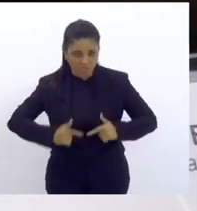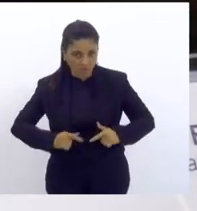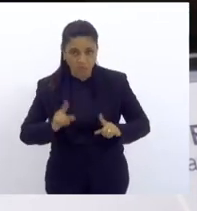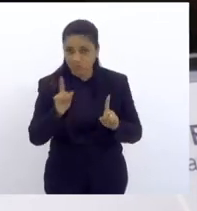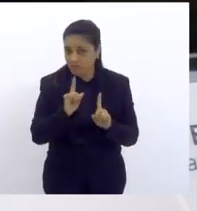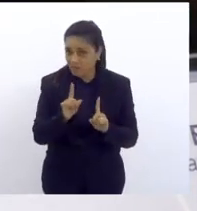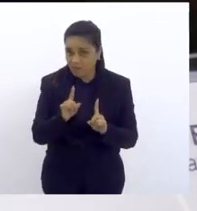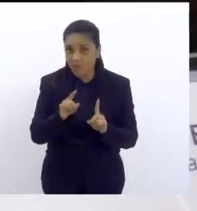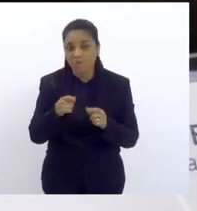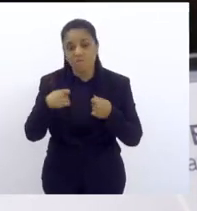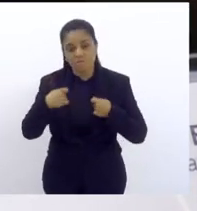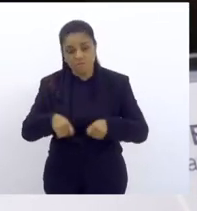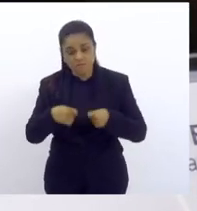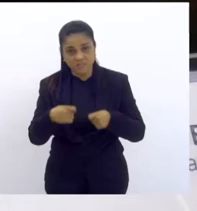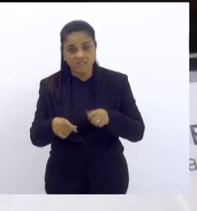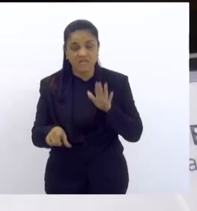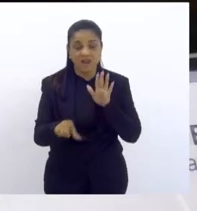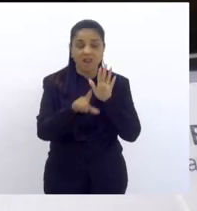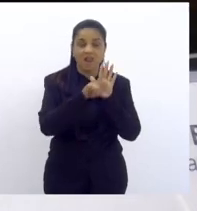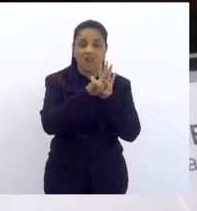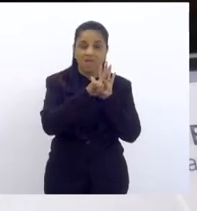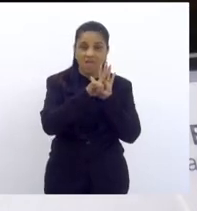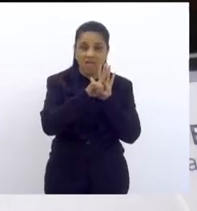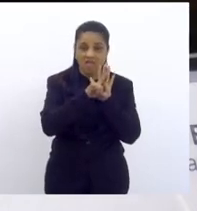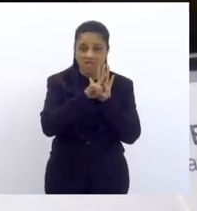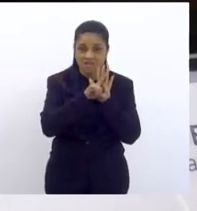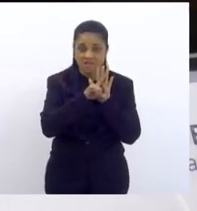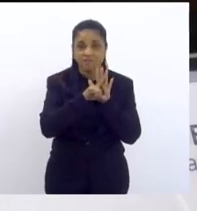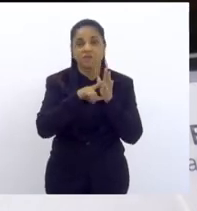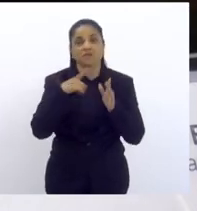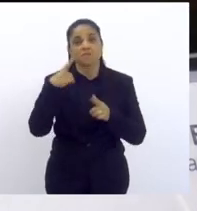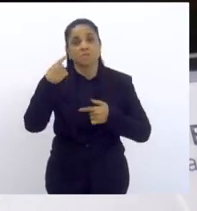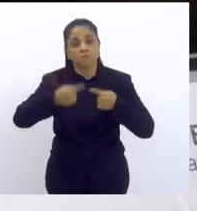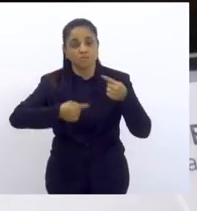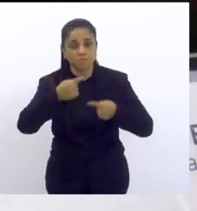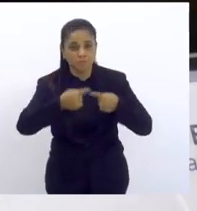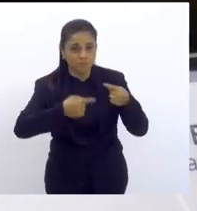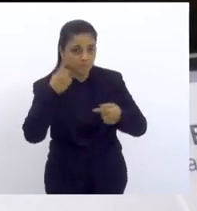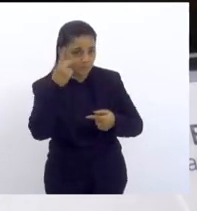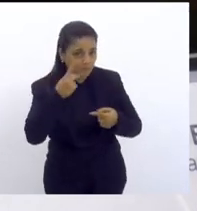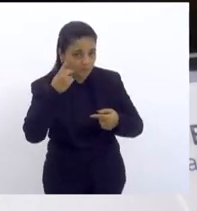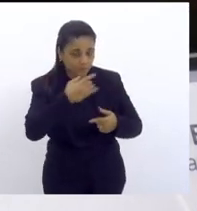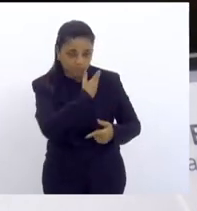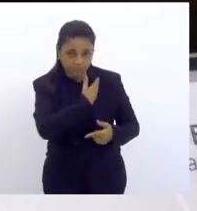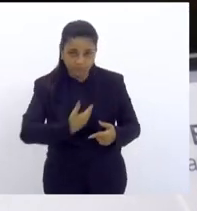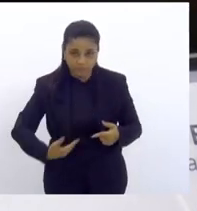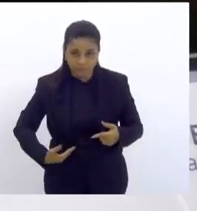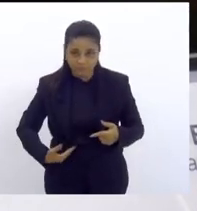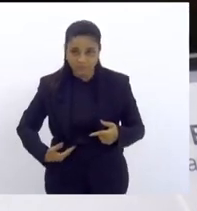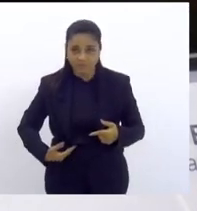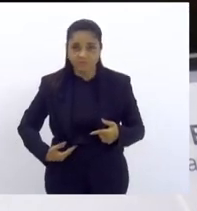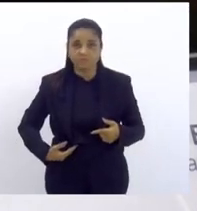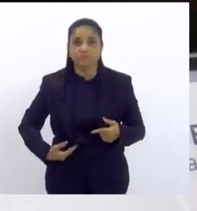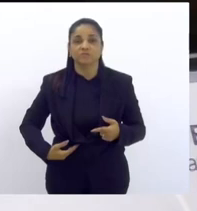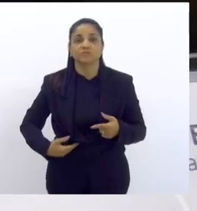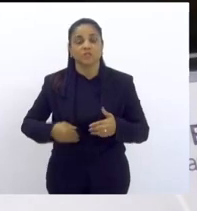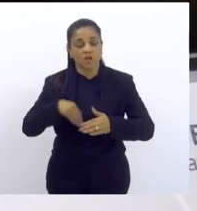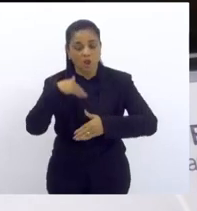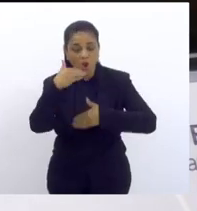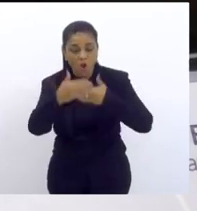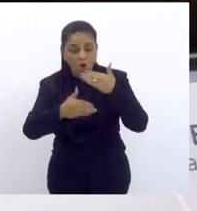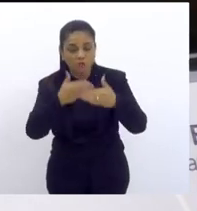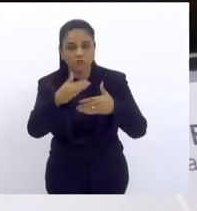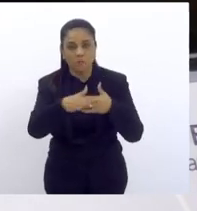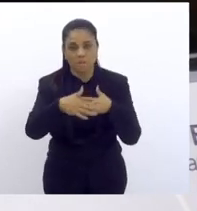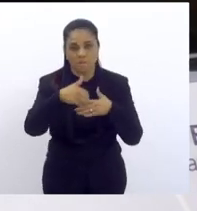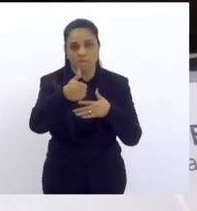impedir o retrocesso das leis e das políticas públicas trata-se esta de Conduta distinta da construção de algo